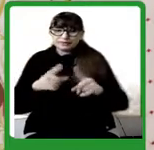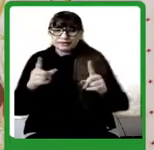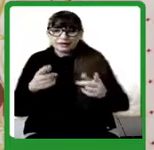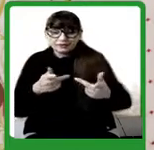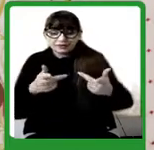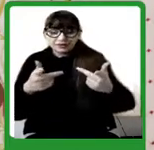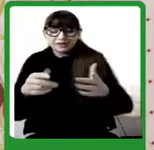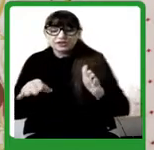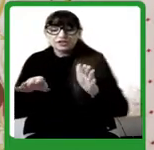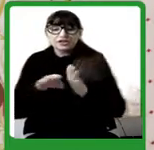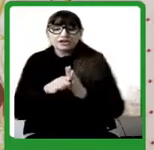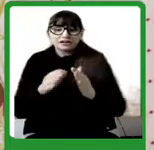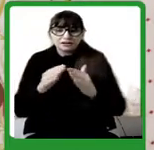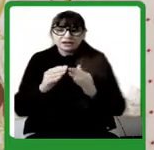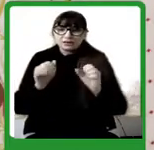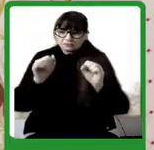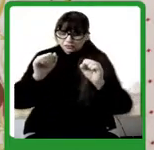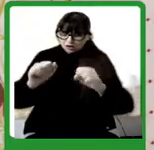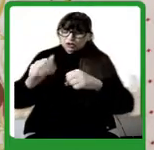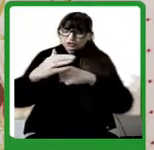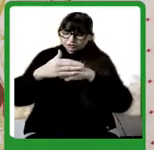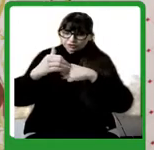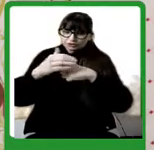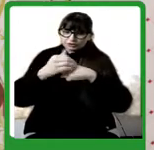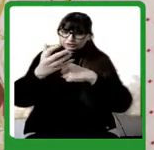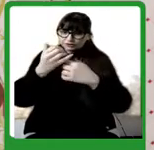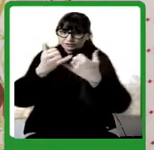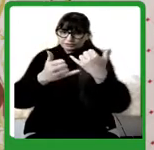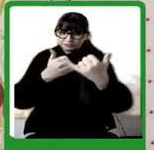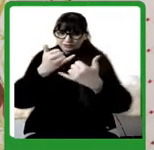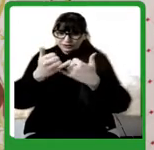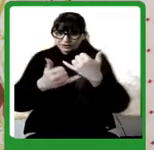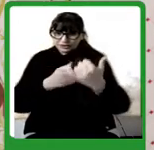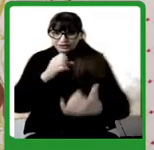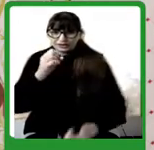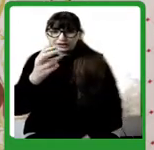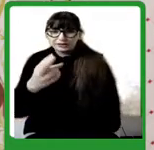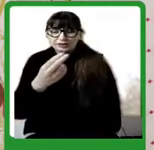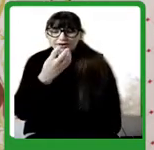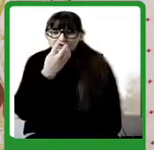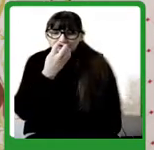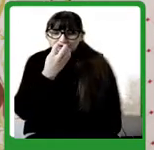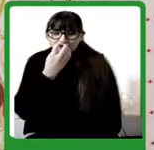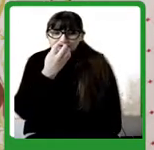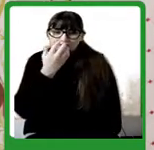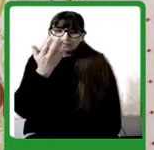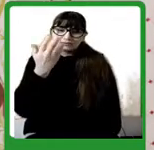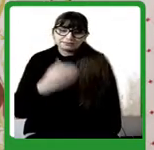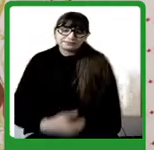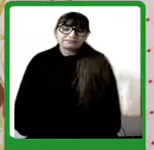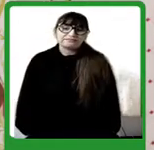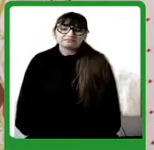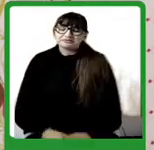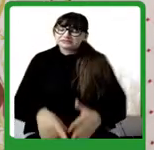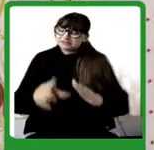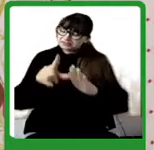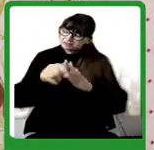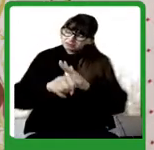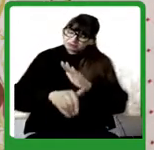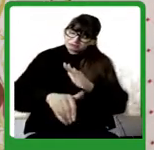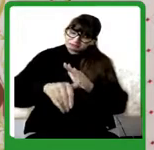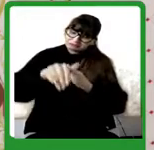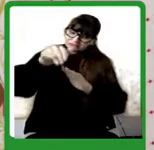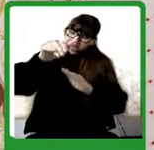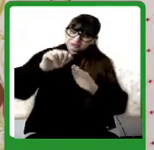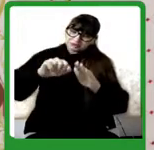eu dizia, pode passar a mão nele que ele só quer brincar, sabe? Que nem cachorro. Mas e como é que você salvou? Ah, depois foi endireitando e crescendo, e pin e pan,